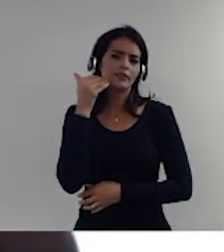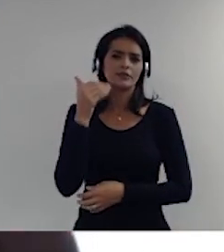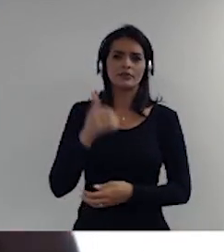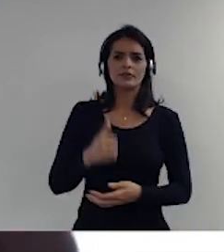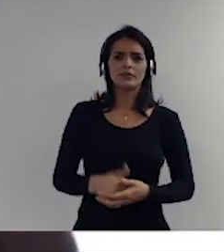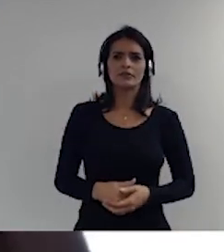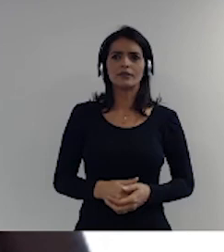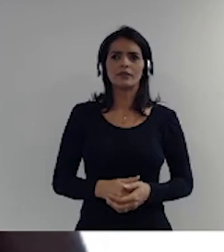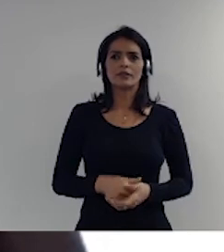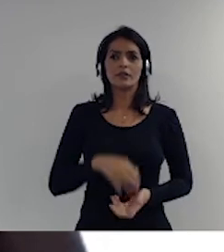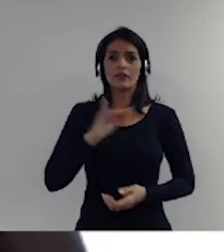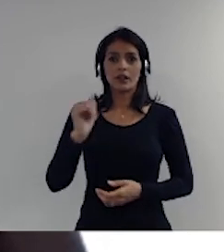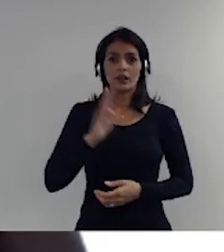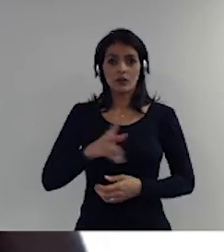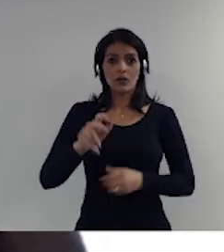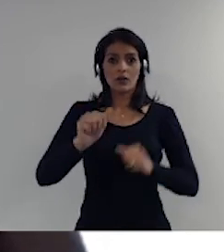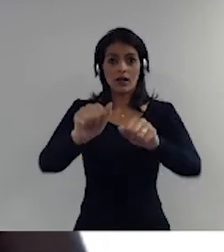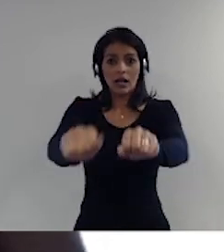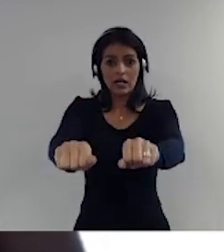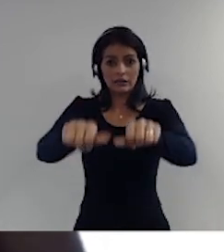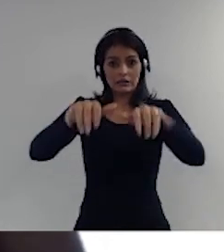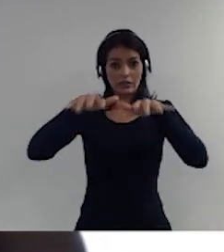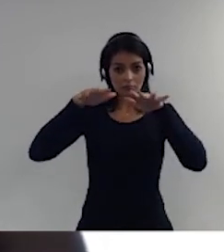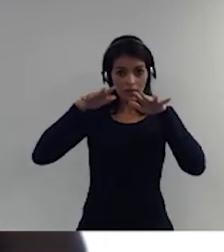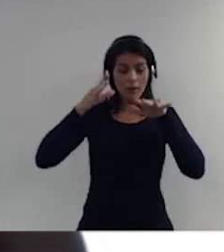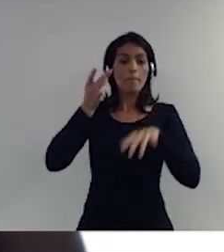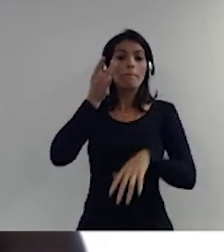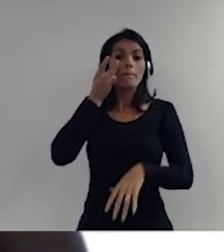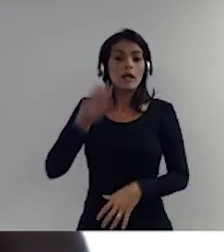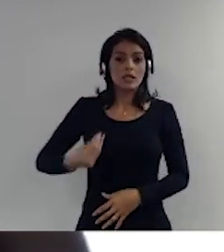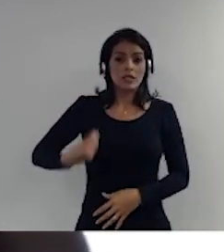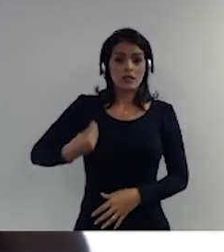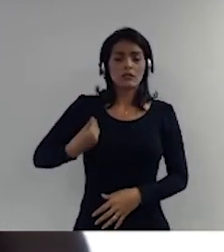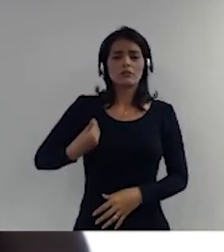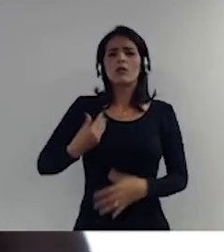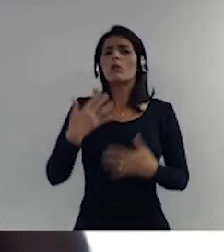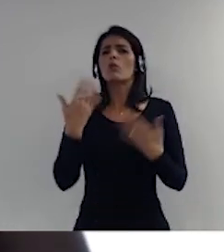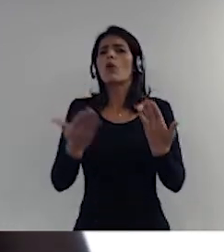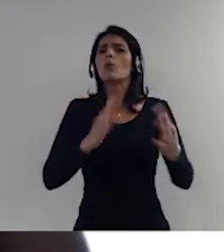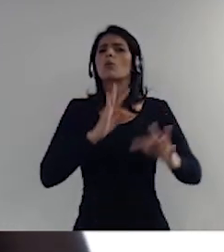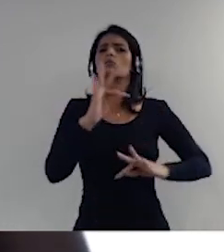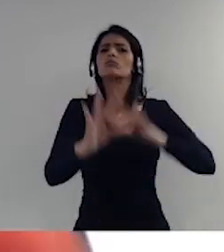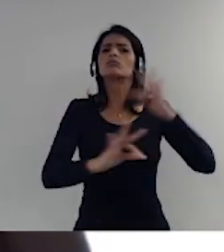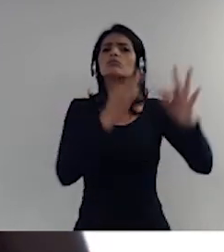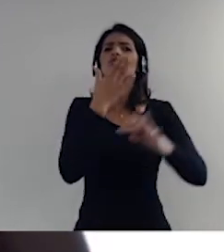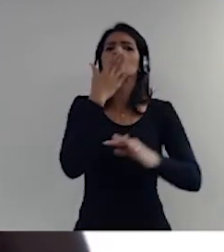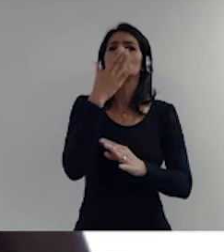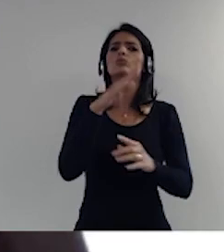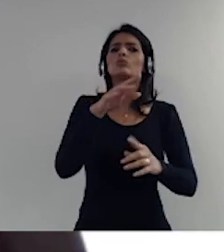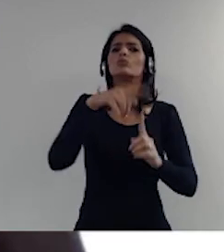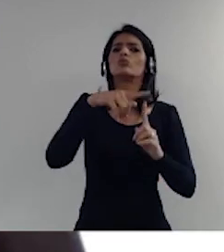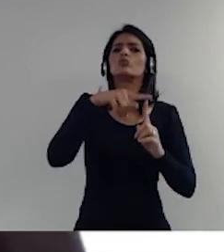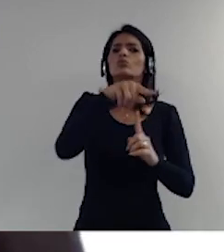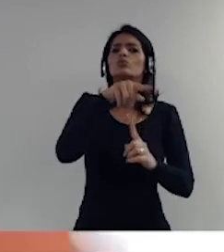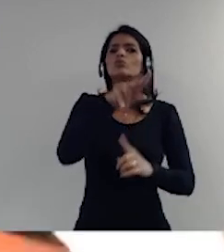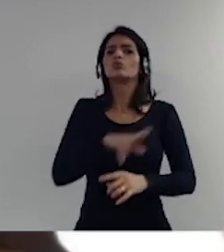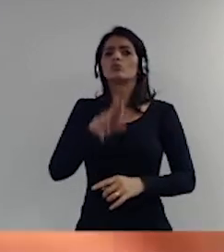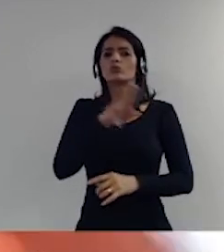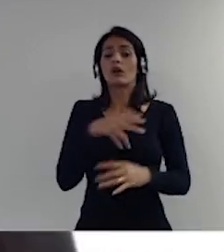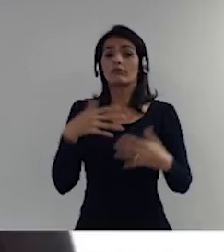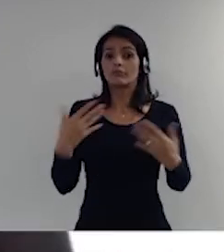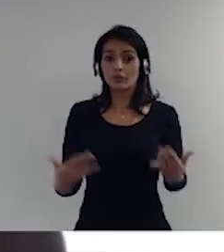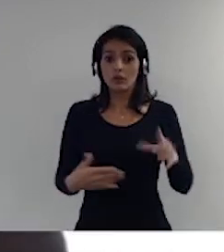Se vai se manter a assembleia presencial, e, do mesmo jeito, que tipo de tecnologia também é um detalhe que não cabe, essa